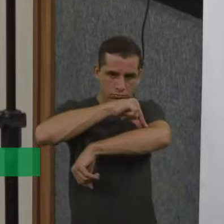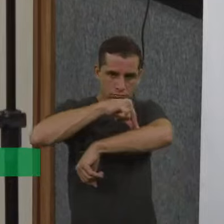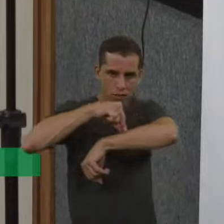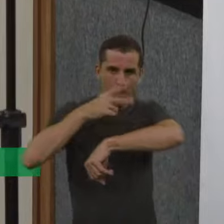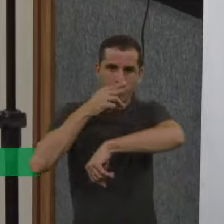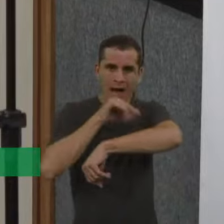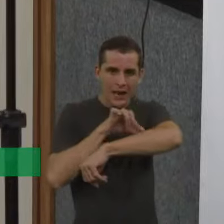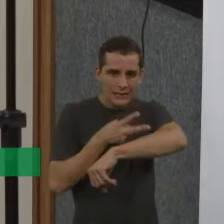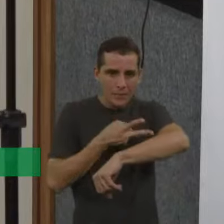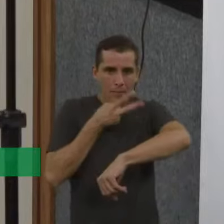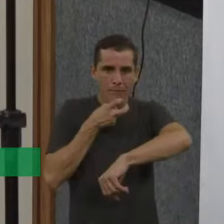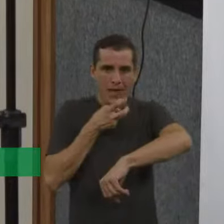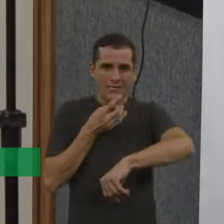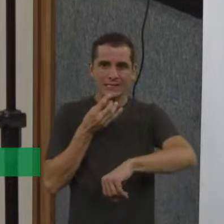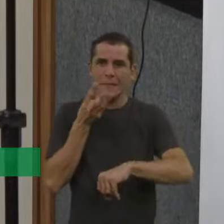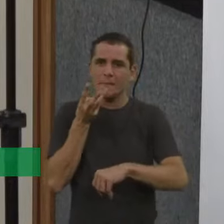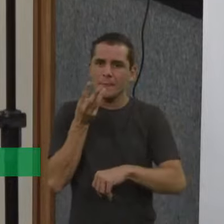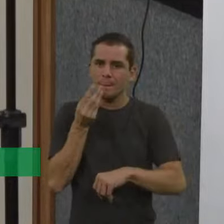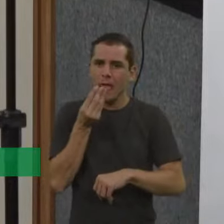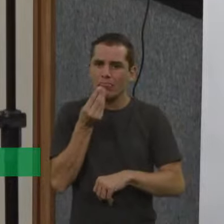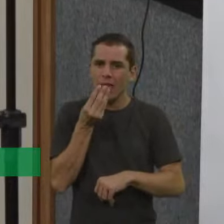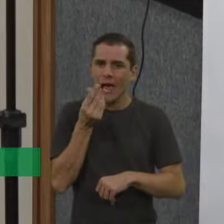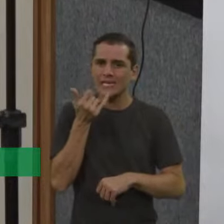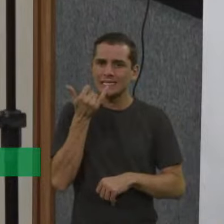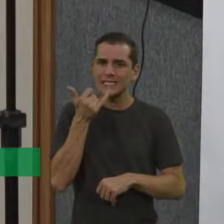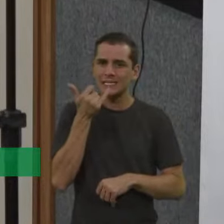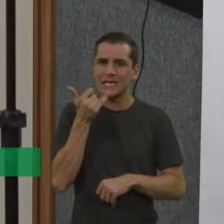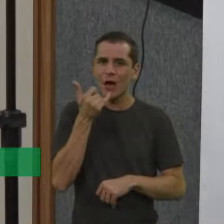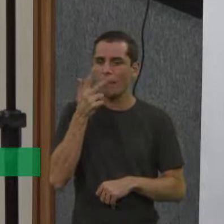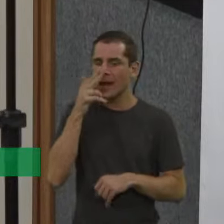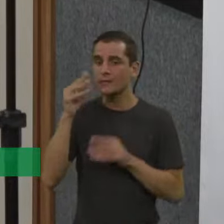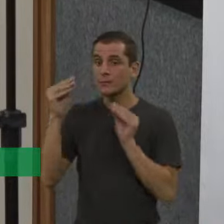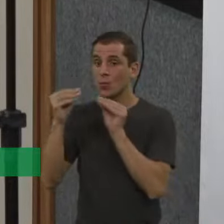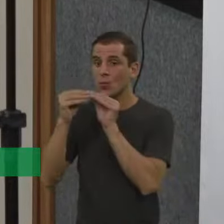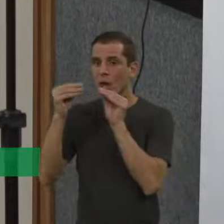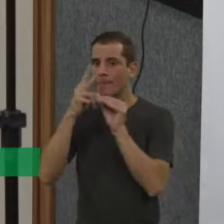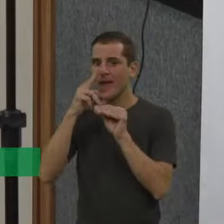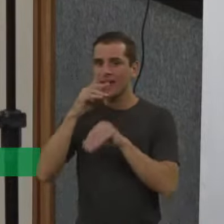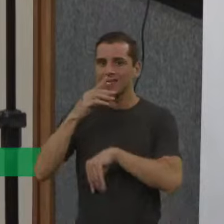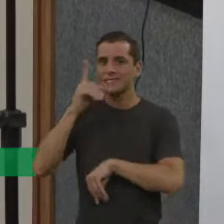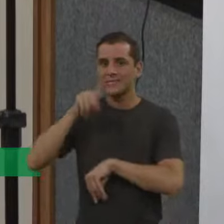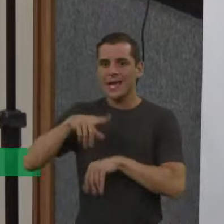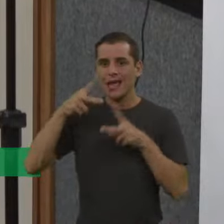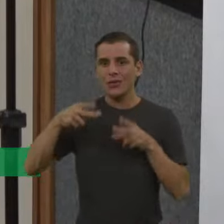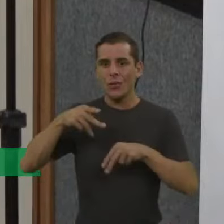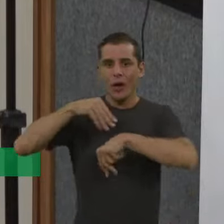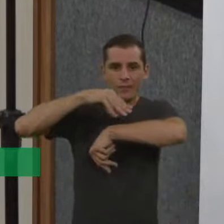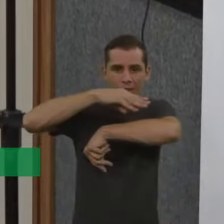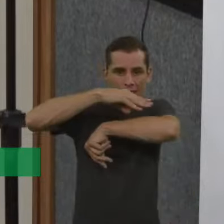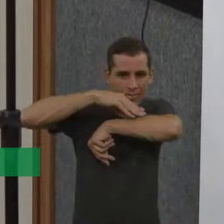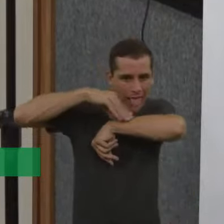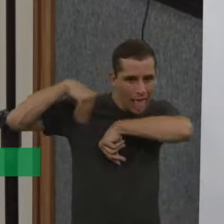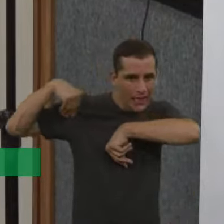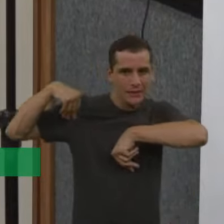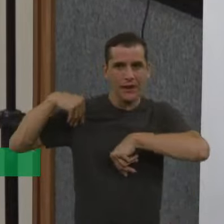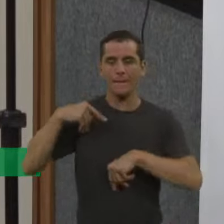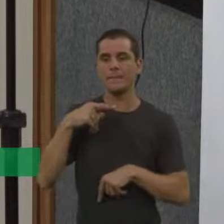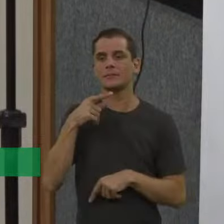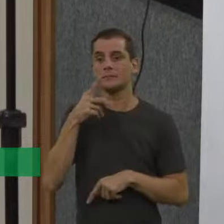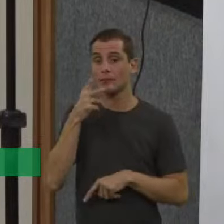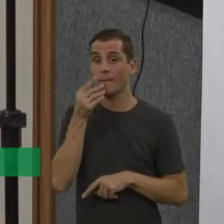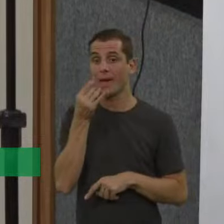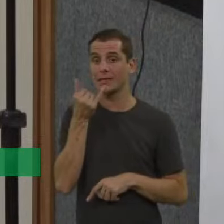bem salgado, bem diferente do que a gente se lamber a nossa pele. São pessoas que têm tosse crônica, pneumonia de